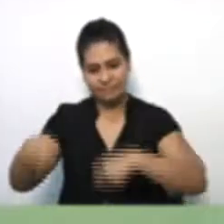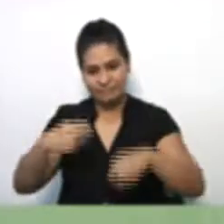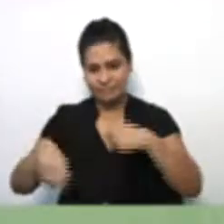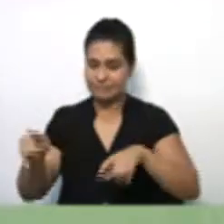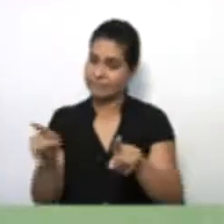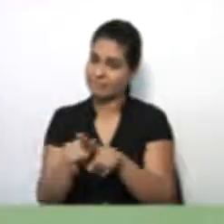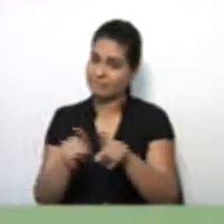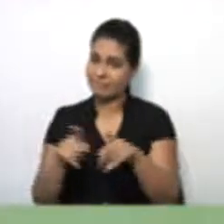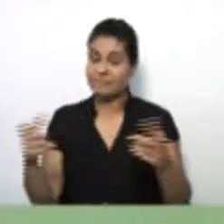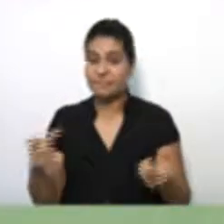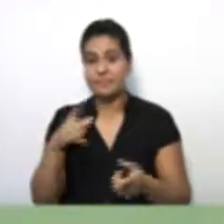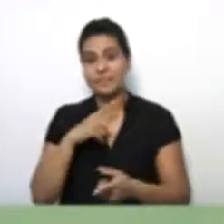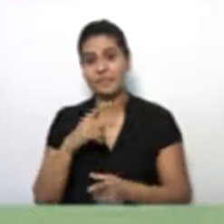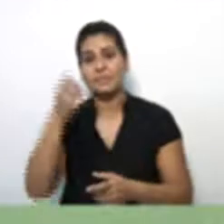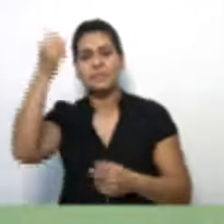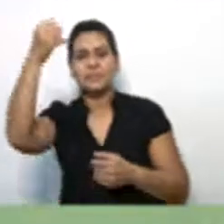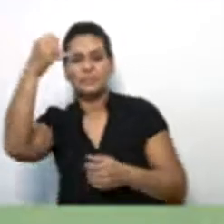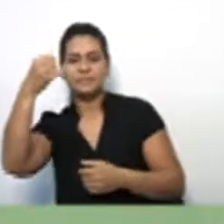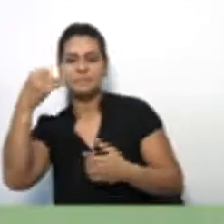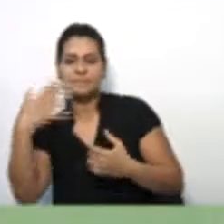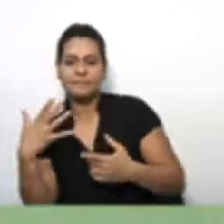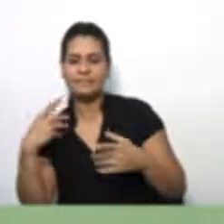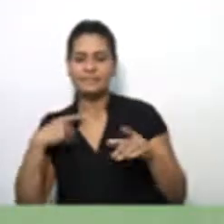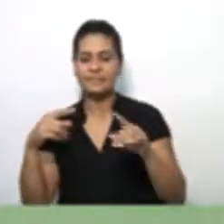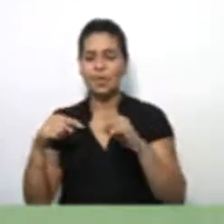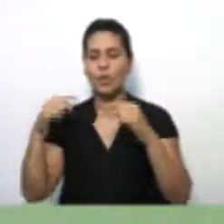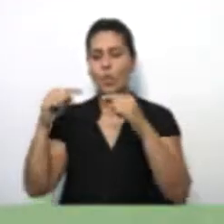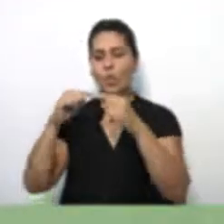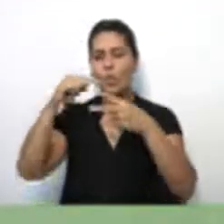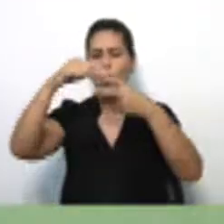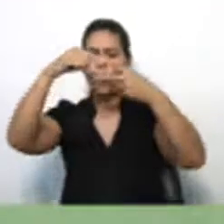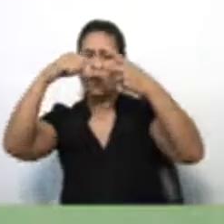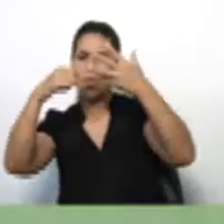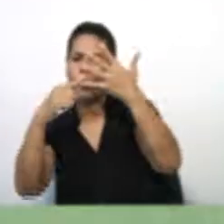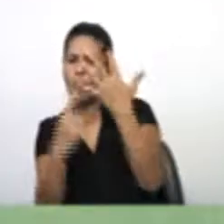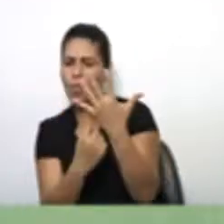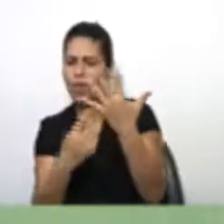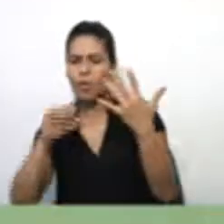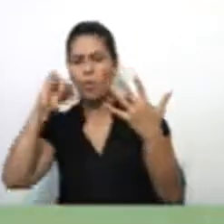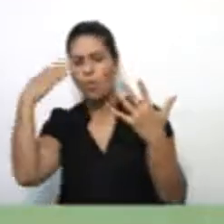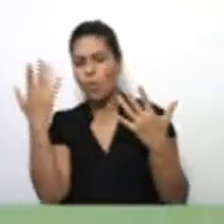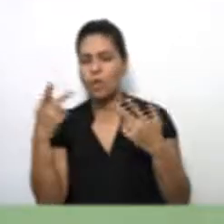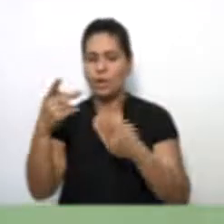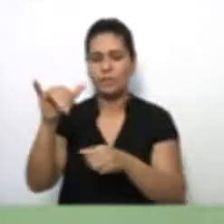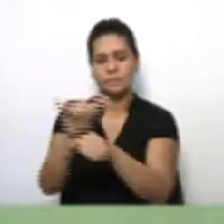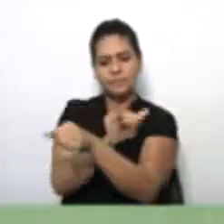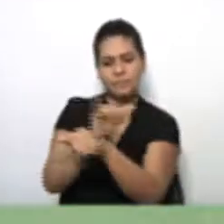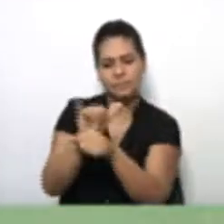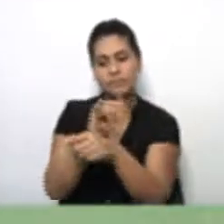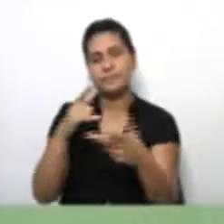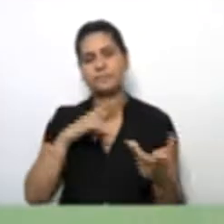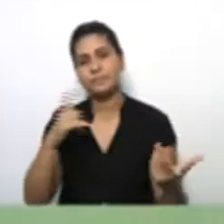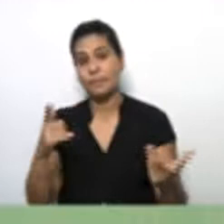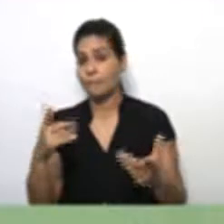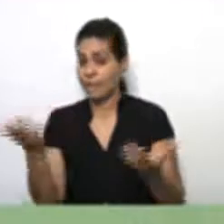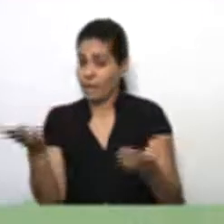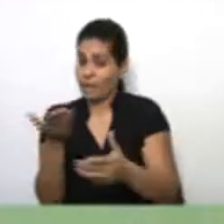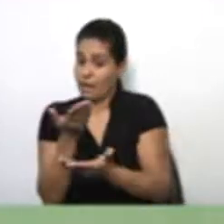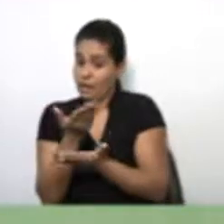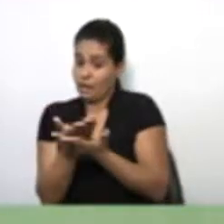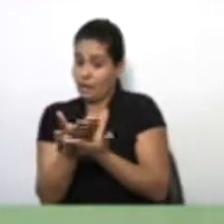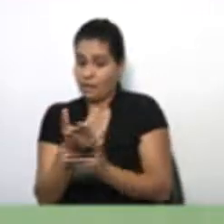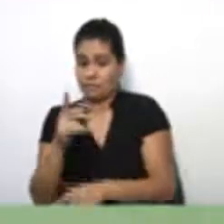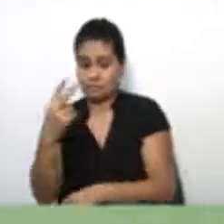não é verdade? Nós vamos falar aqui também, ó, dos tipos de planejamento, né? Estratégico, tático, isso aqui é aula 2, tá,